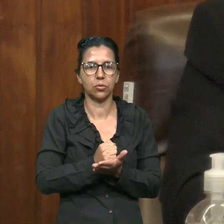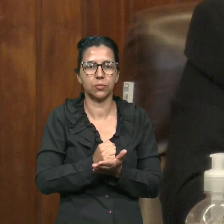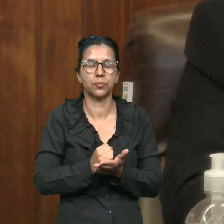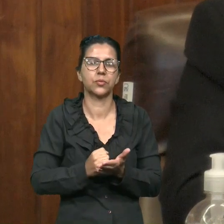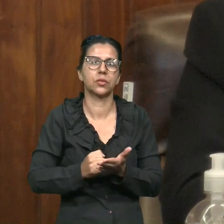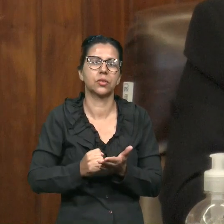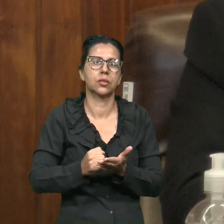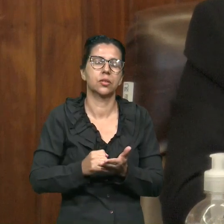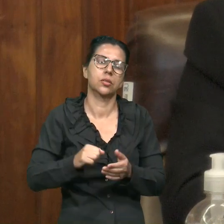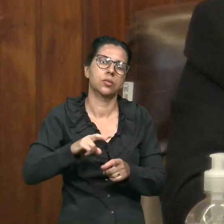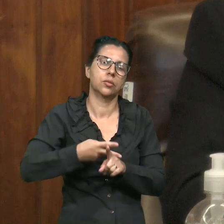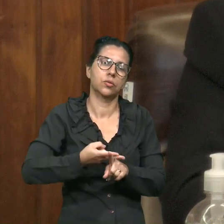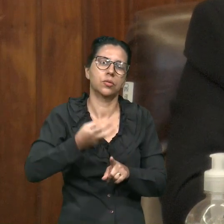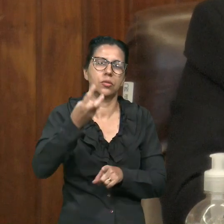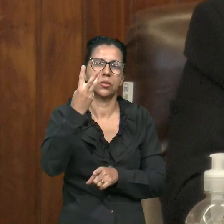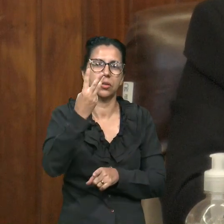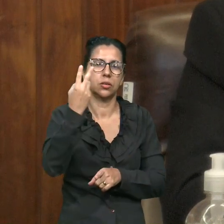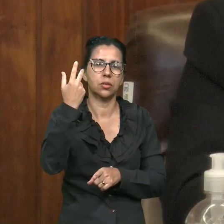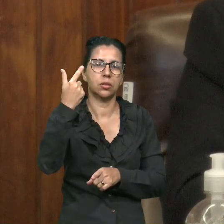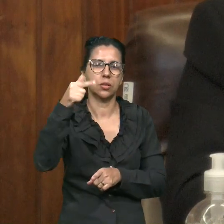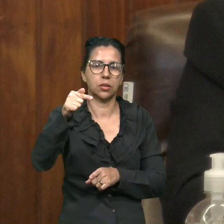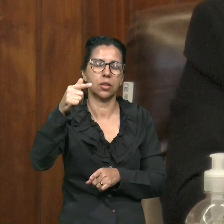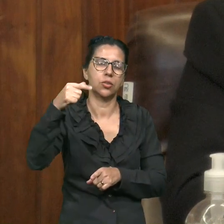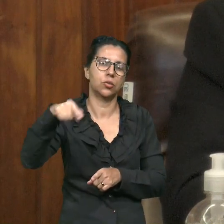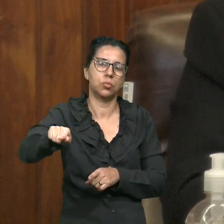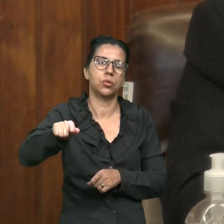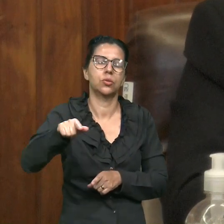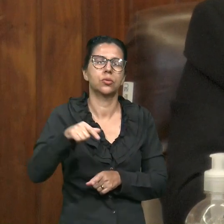R$ 338.733,55. Aditivo,